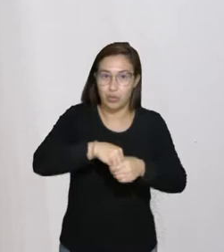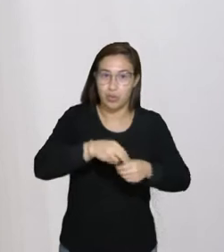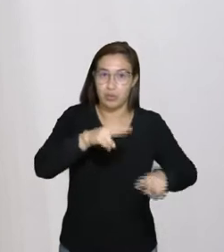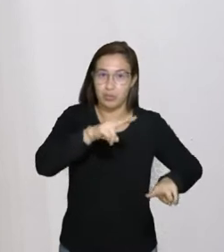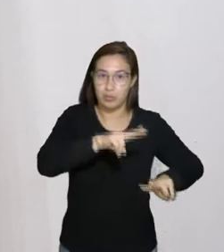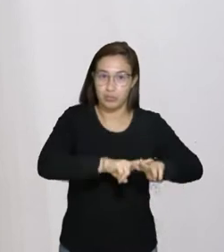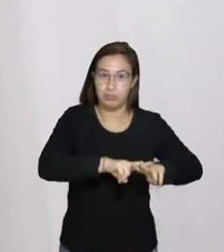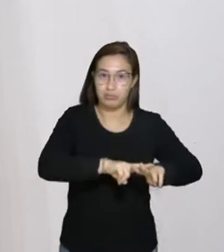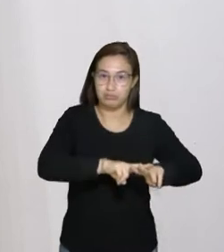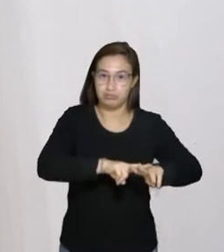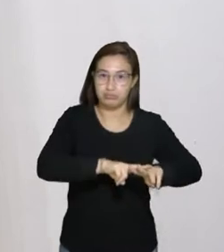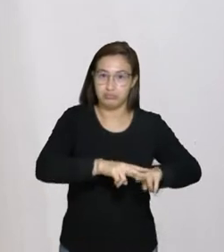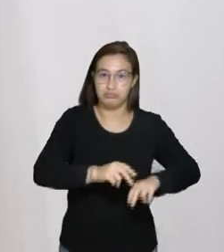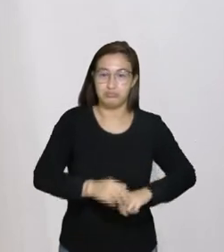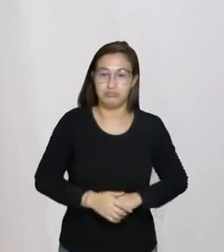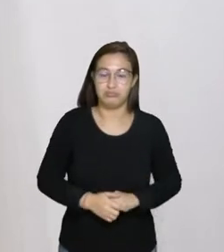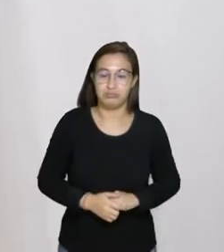casas